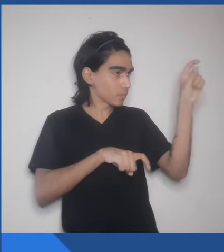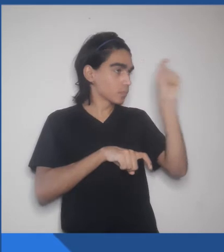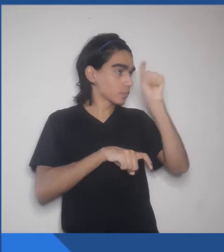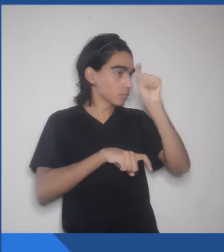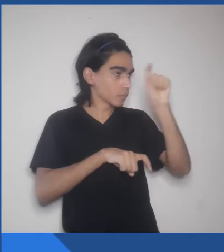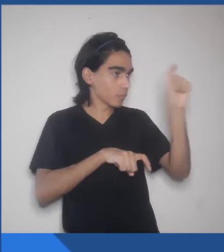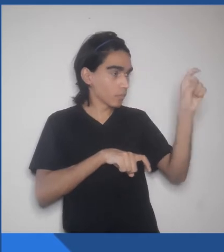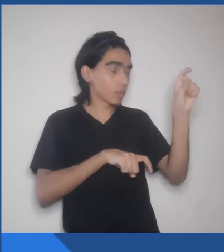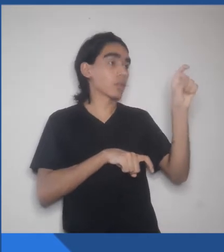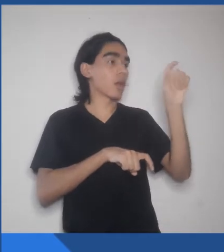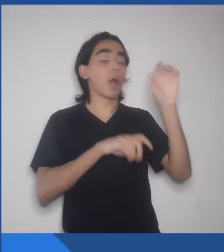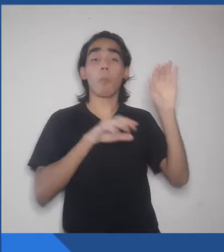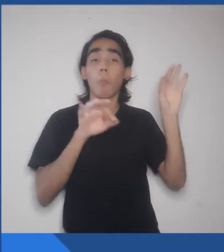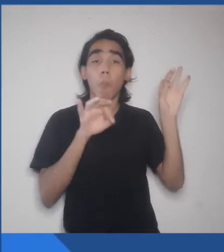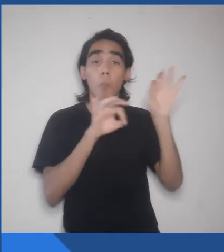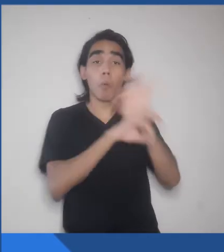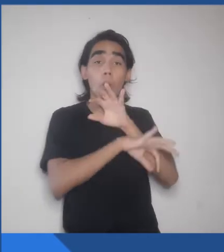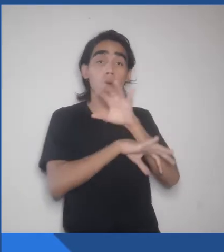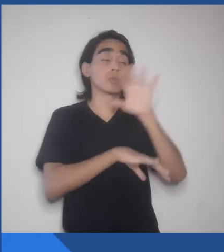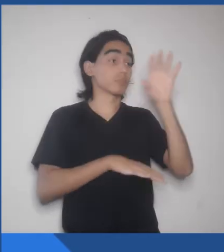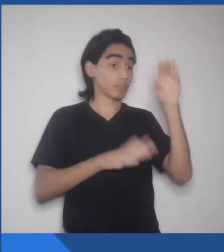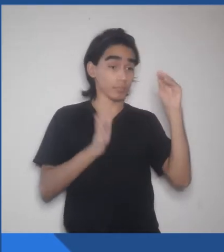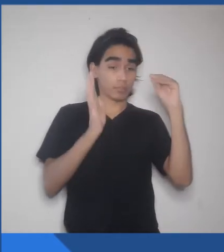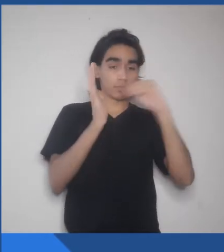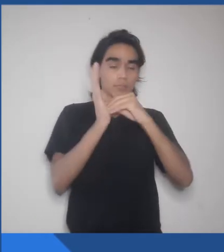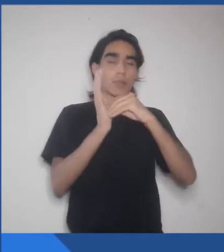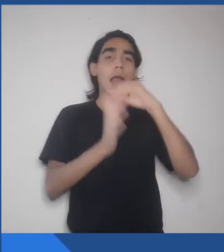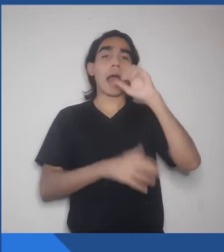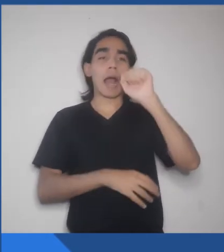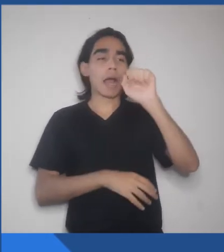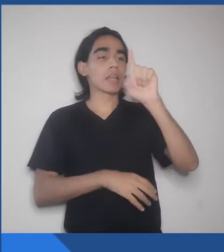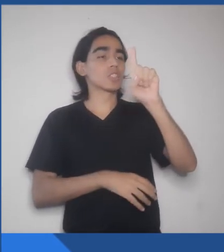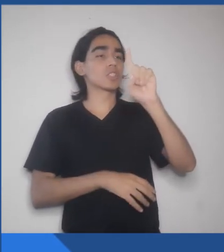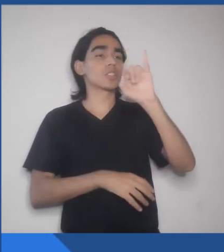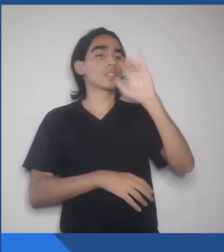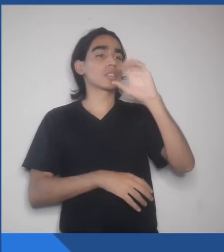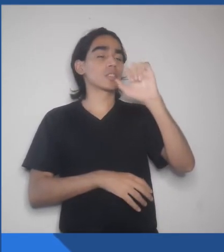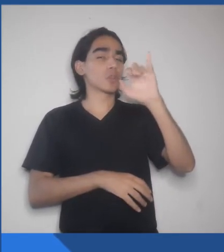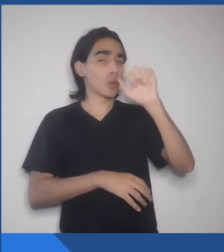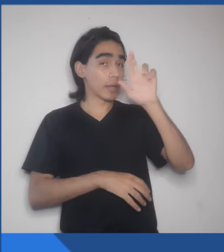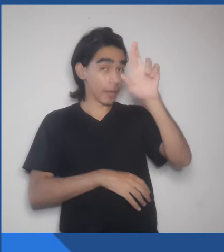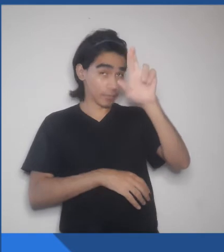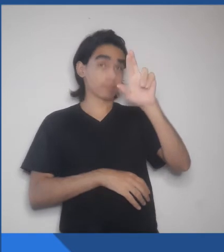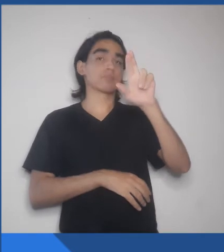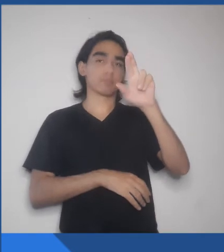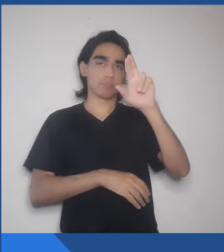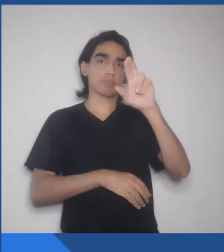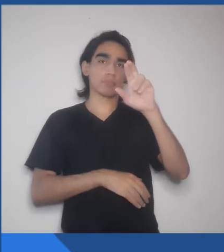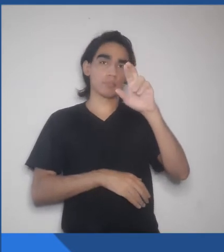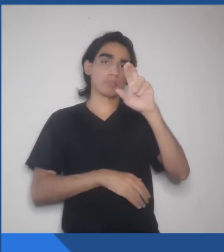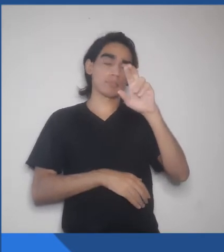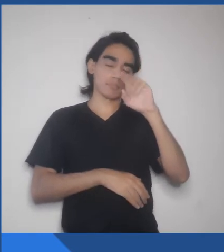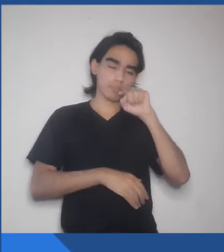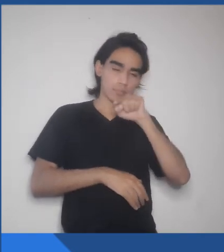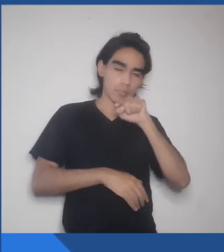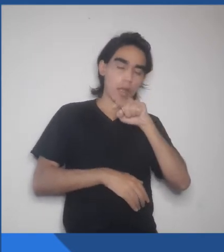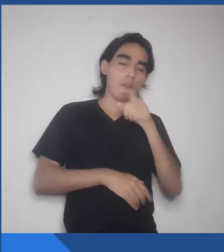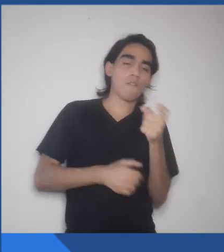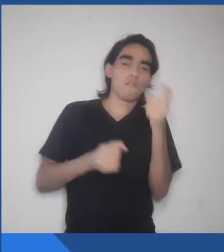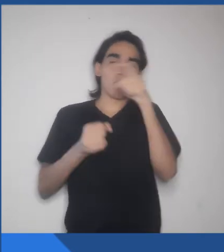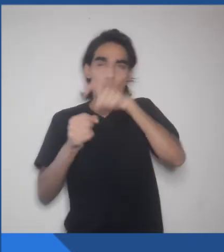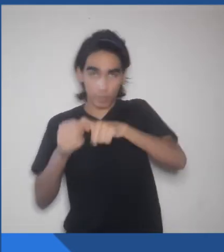matricular. Selecionei os 3 e clico em adicionar. Aqui embaixo eu clico no botão voltar aos